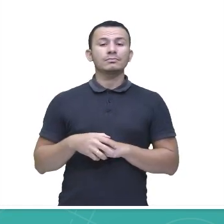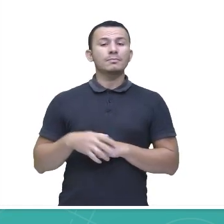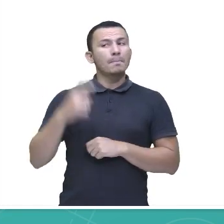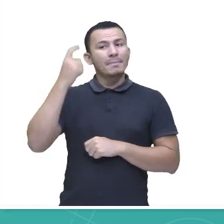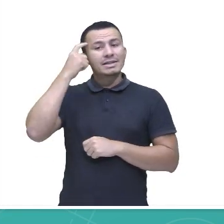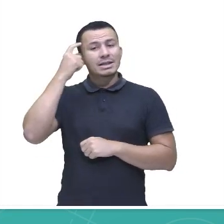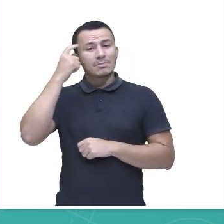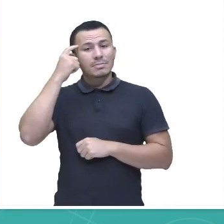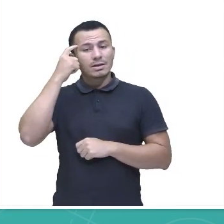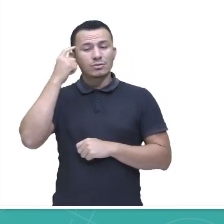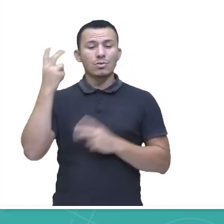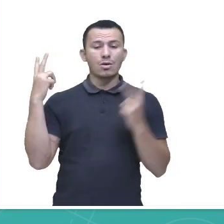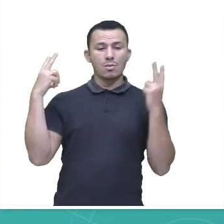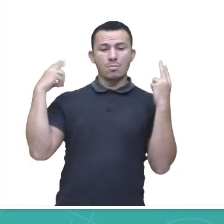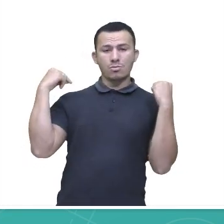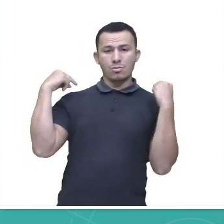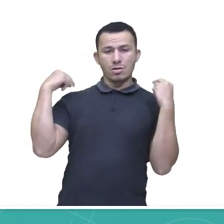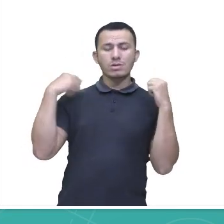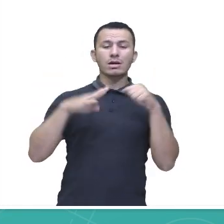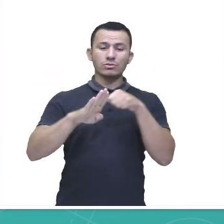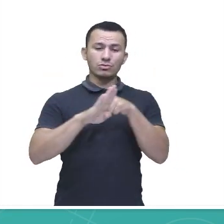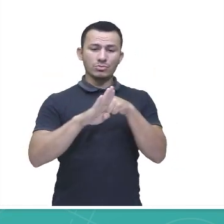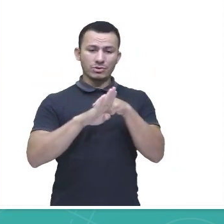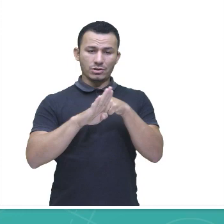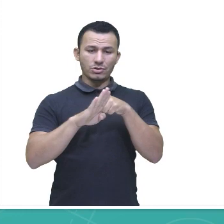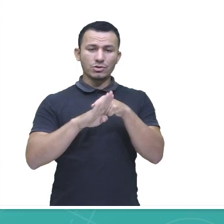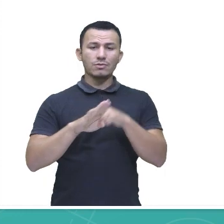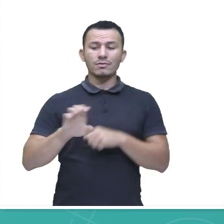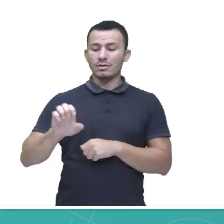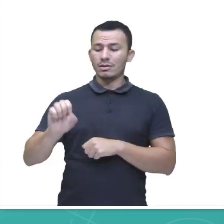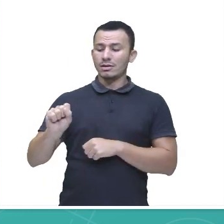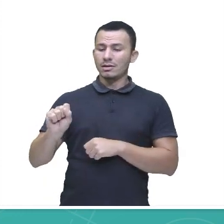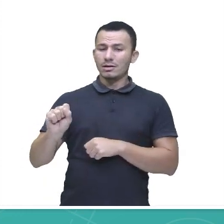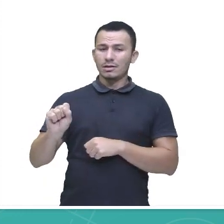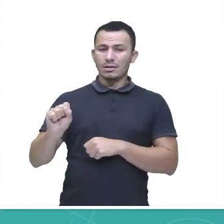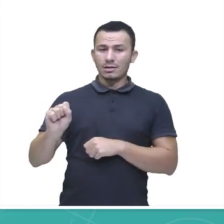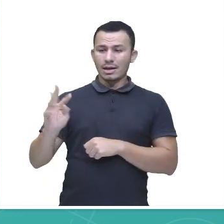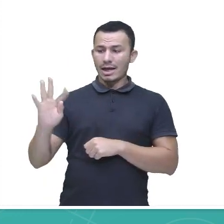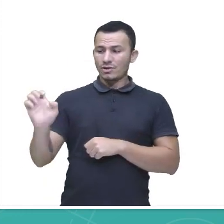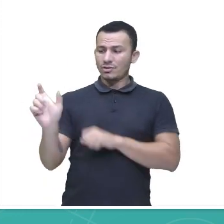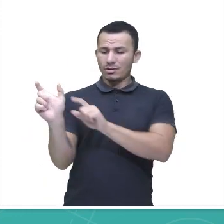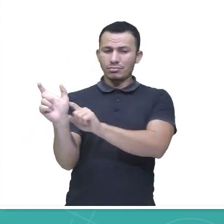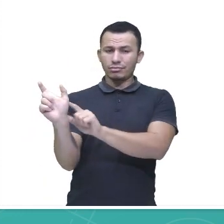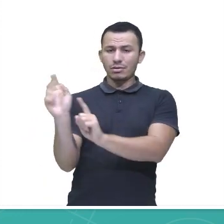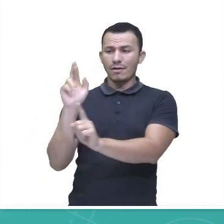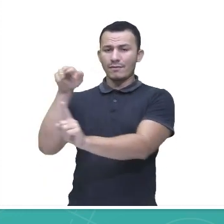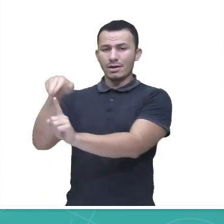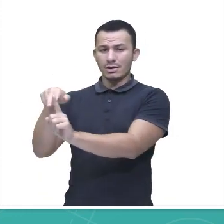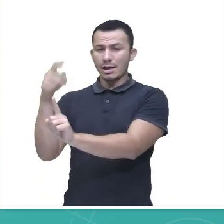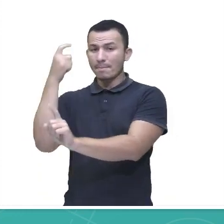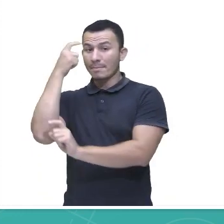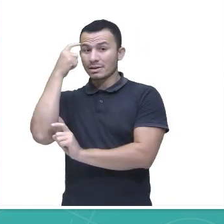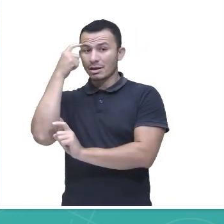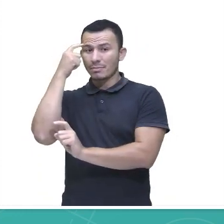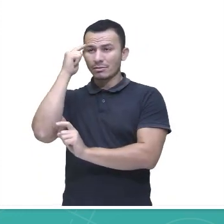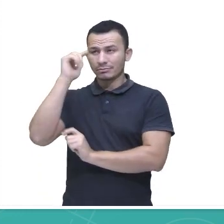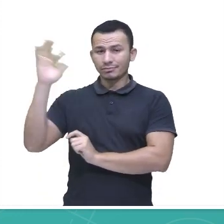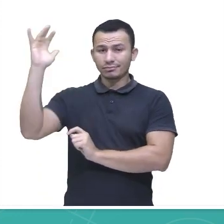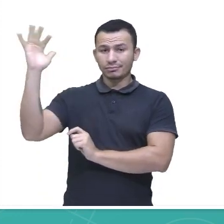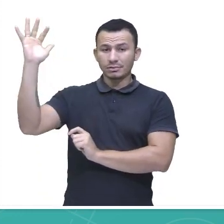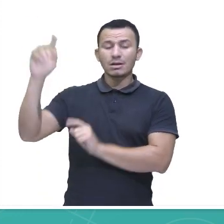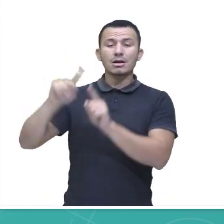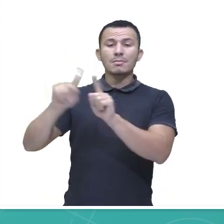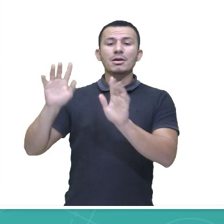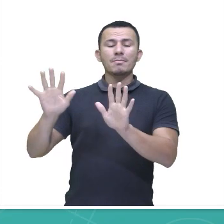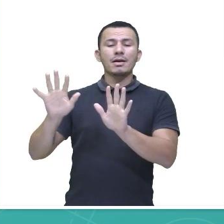a palavra este se relaciona, se refere à palavra pensamento, mas a ideia, a relação que se estabelece